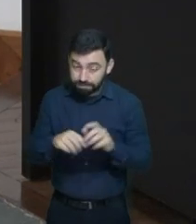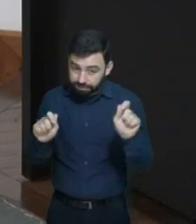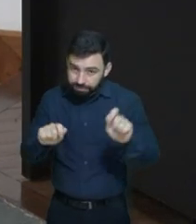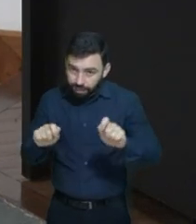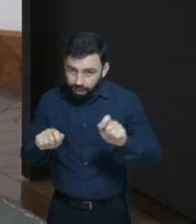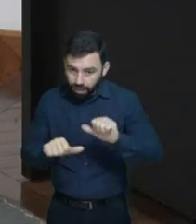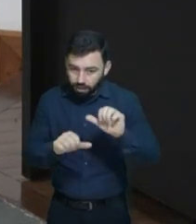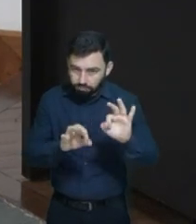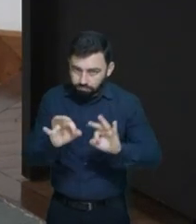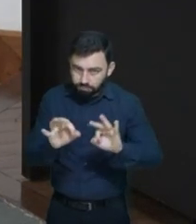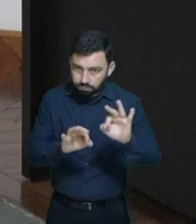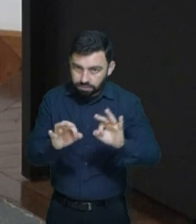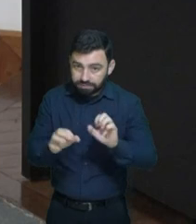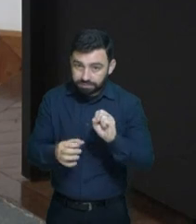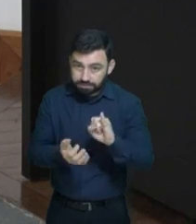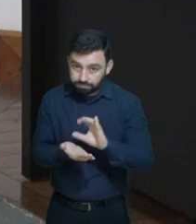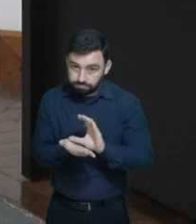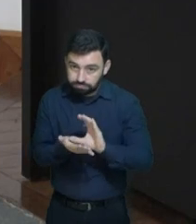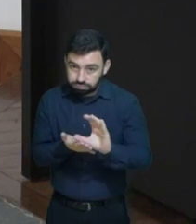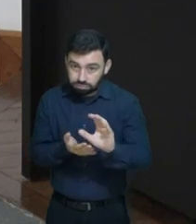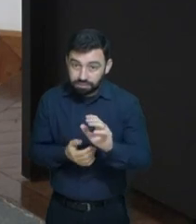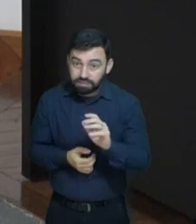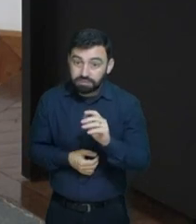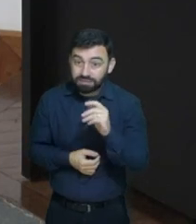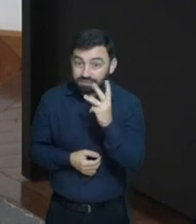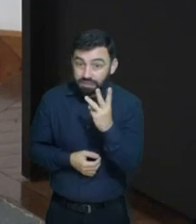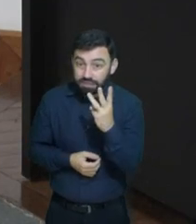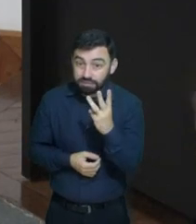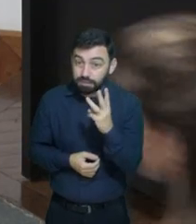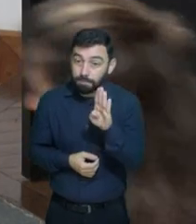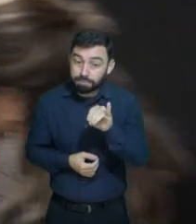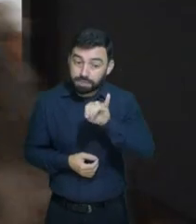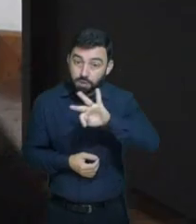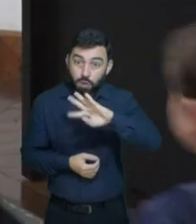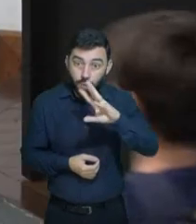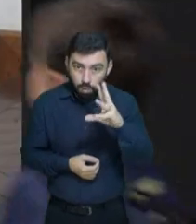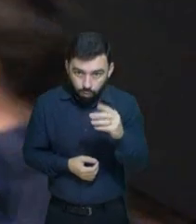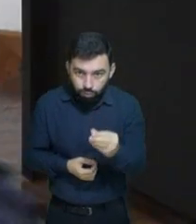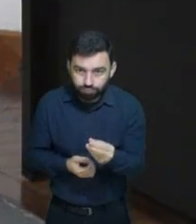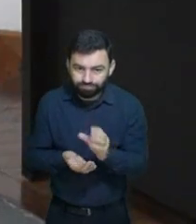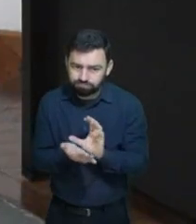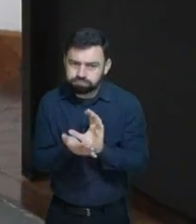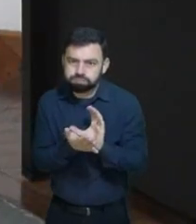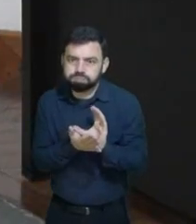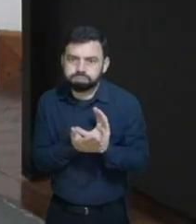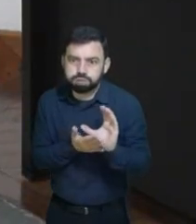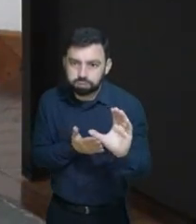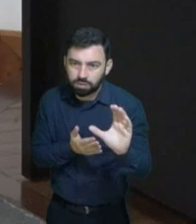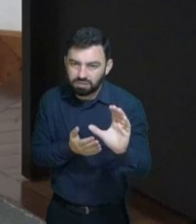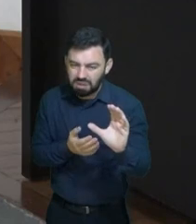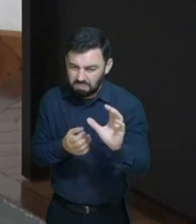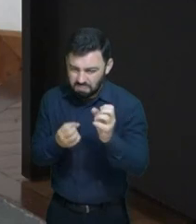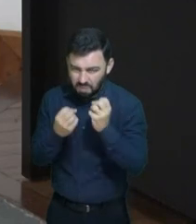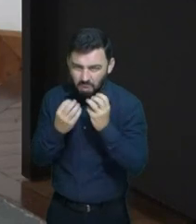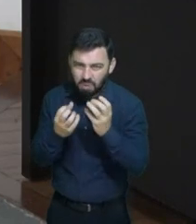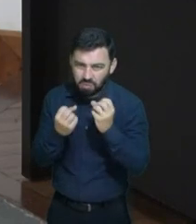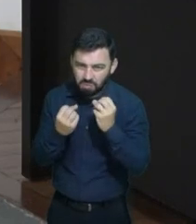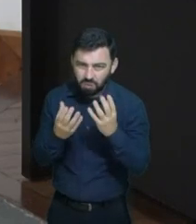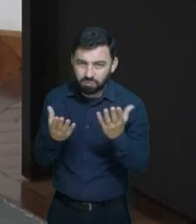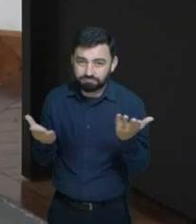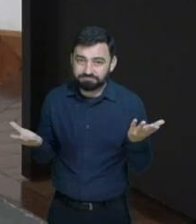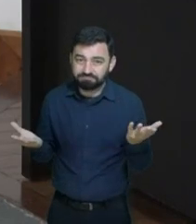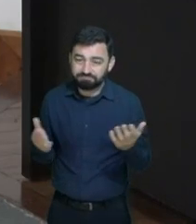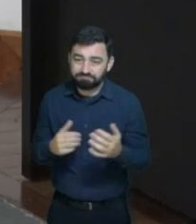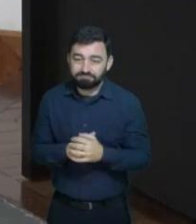conserto isso? Mesmo você investindo 3 bilhões, sei lá quanto que é a estimativa, né, de reconstrução, Você,